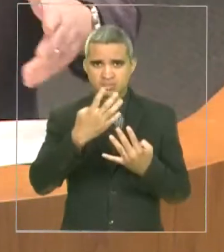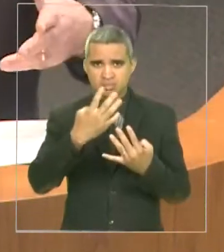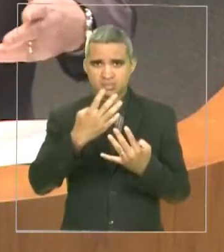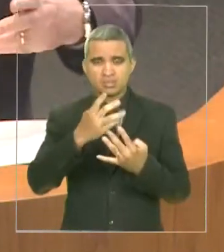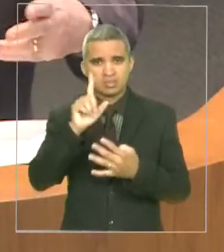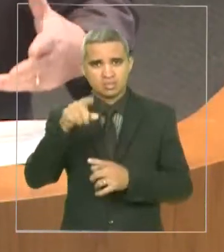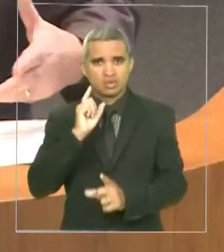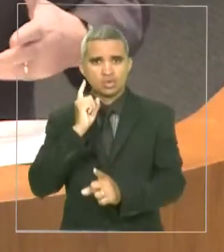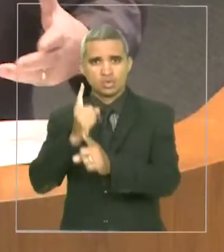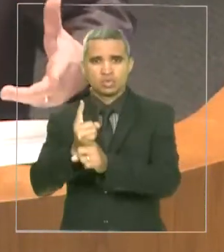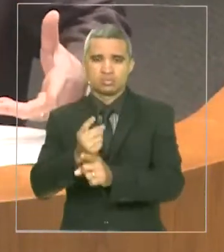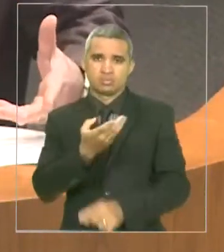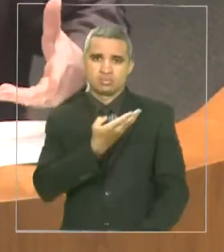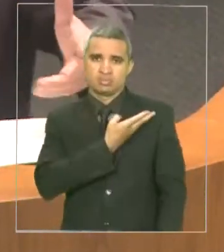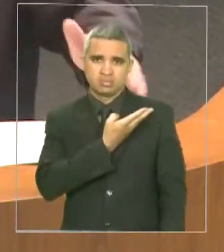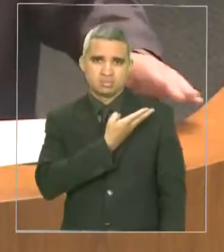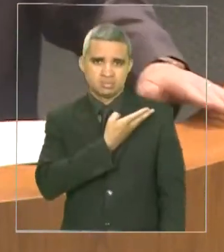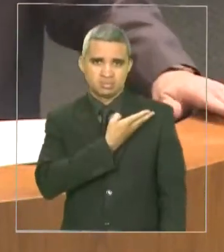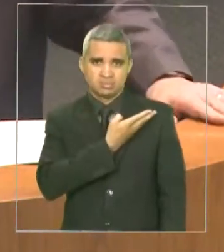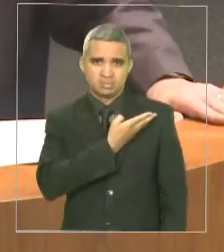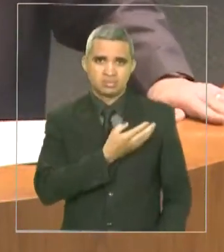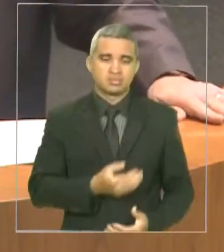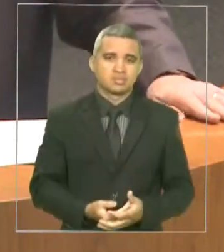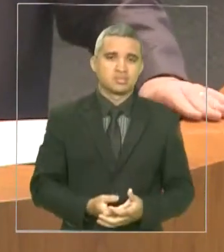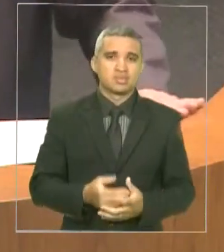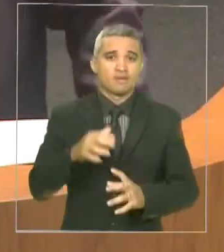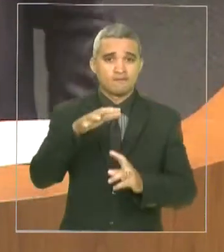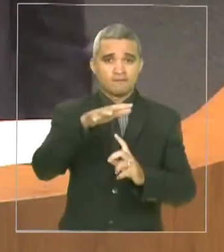A feira tem sido um sucesso.